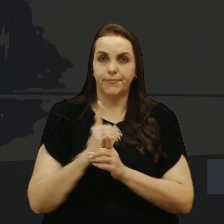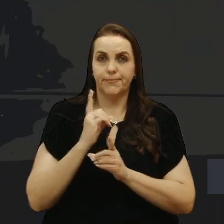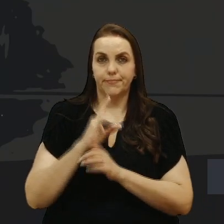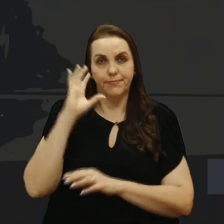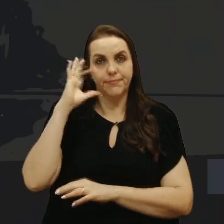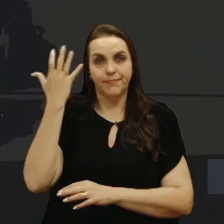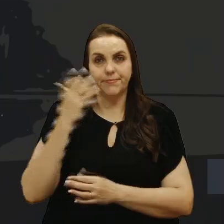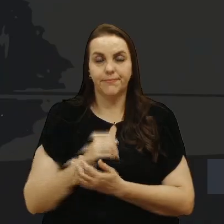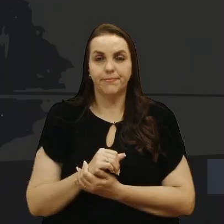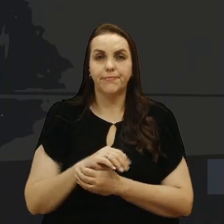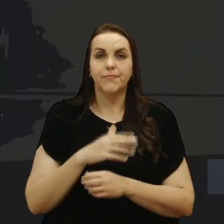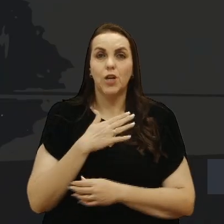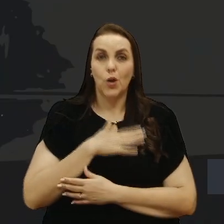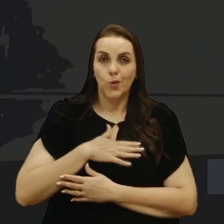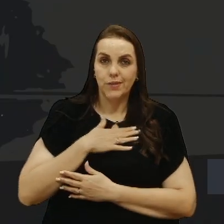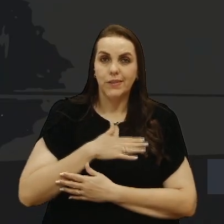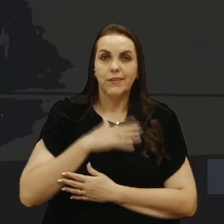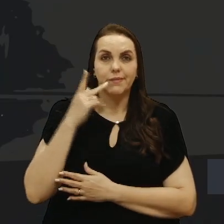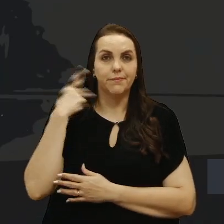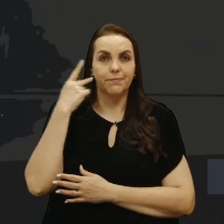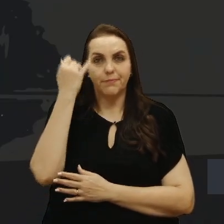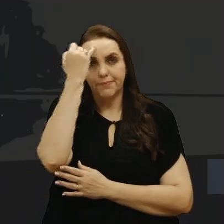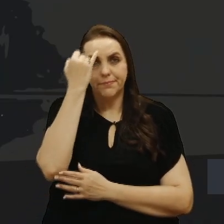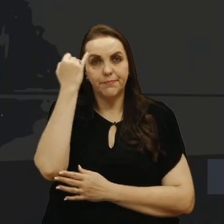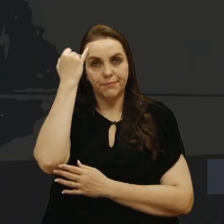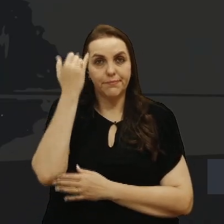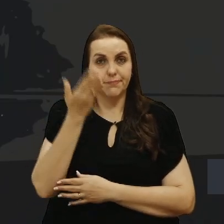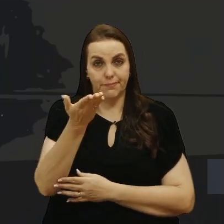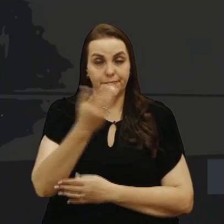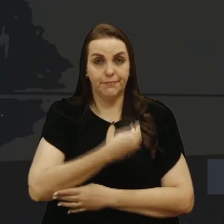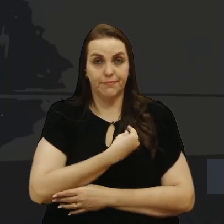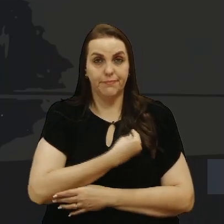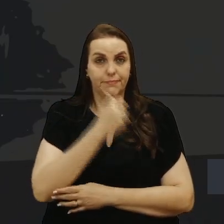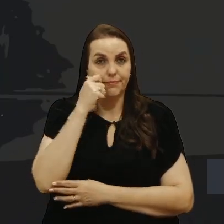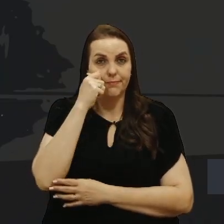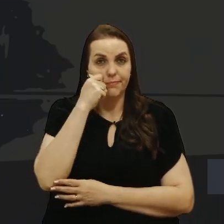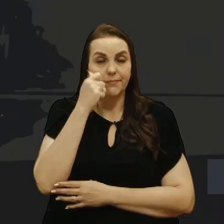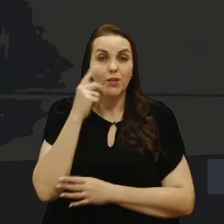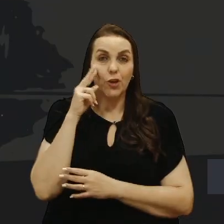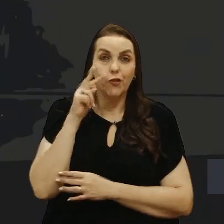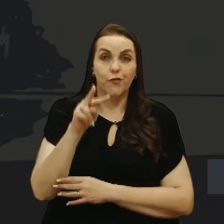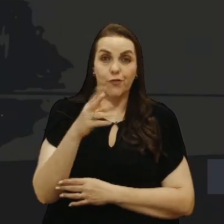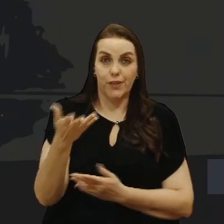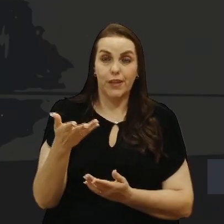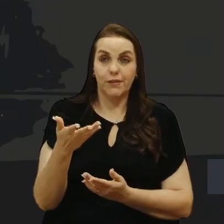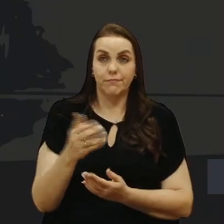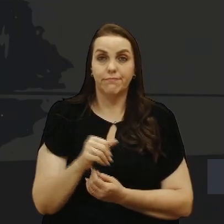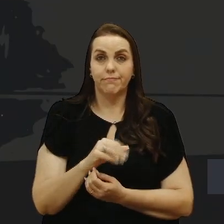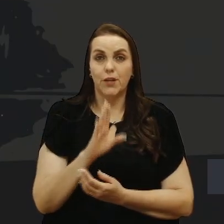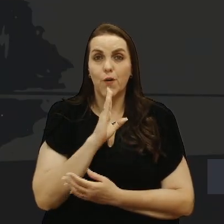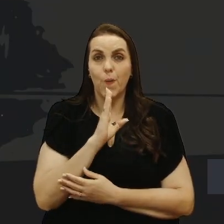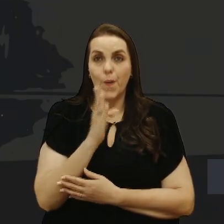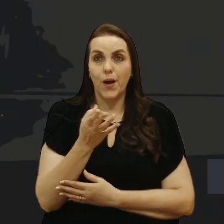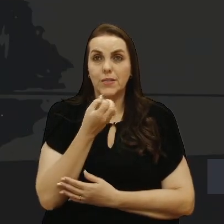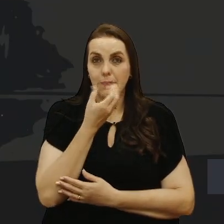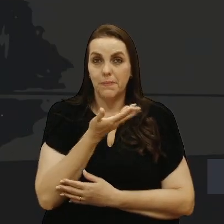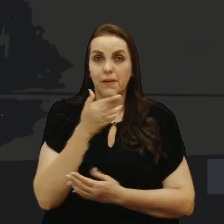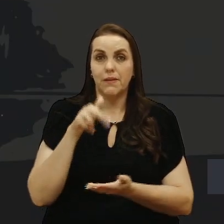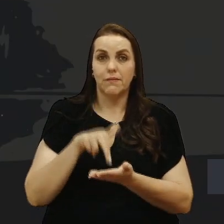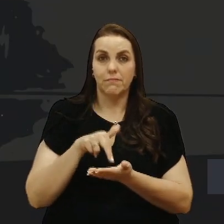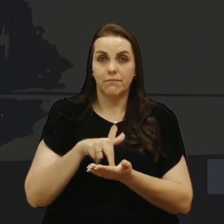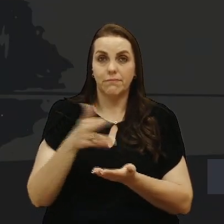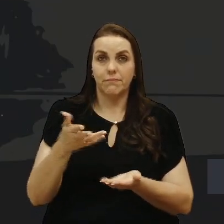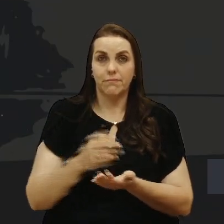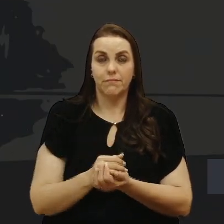o vereador Zé D'Ambrosio estivesse aqui para a gente poder ver essa situação. Acredito que ele conhece bem essa realidade, para a gente